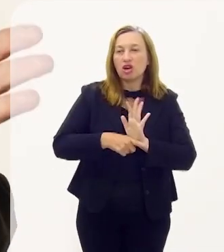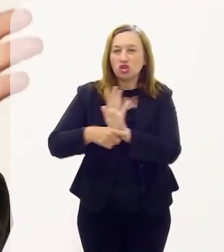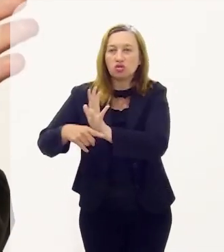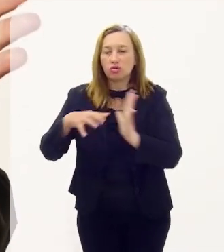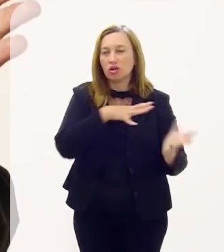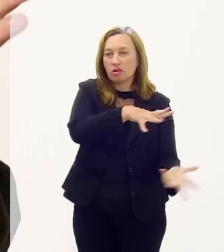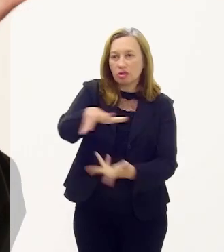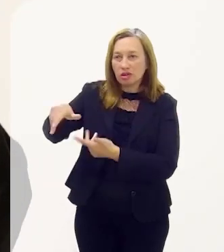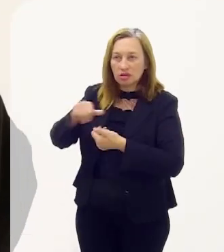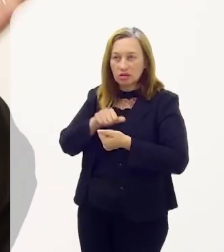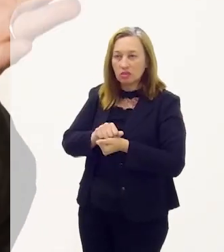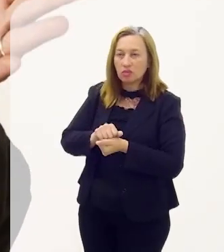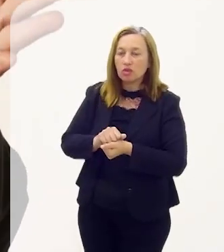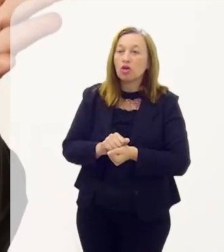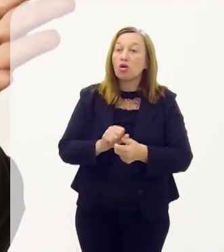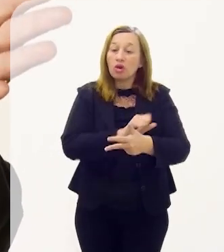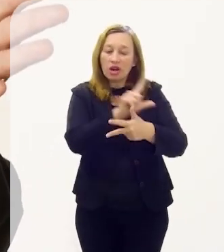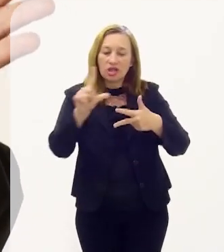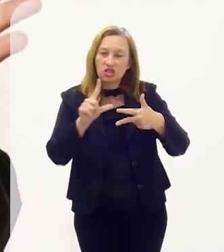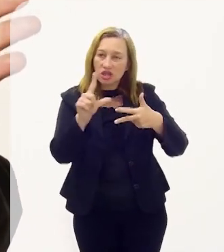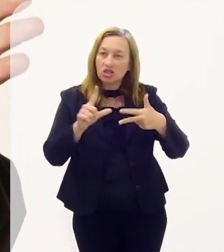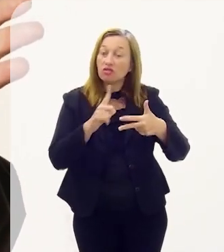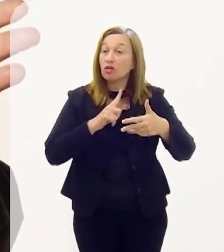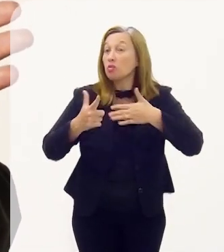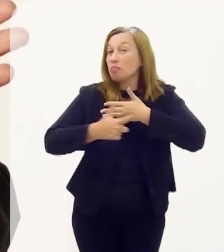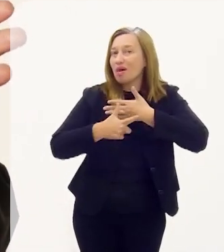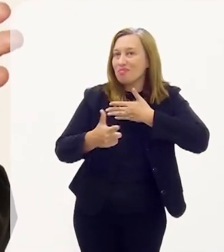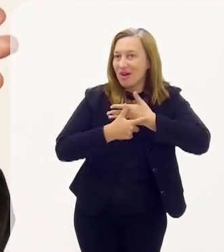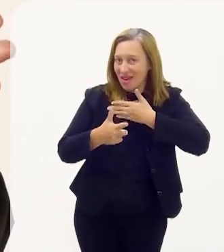medida em que o Legislativo tem essa função